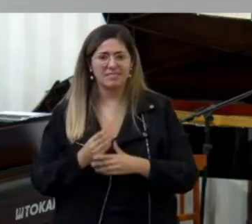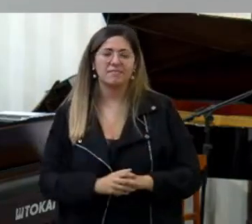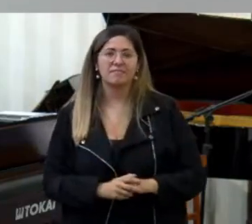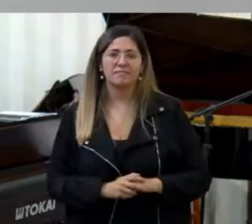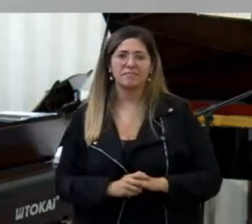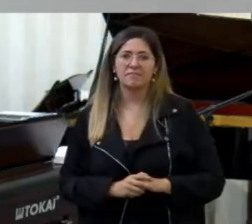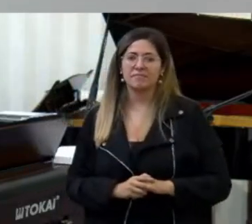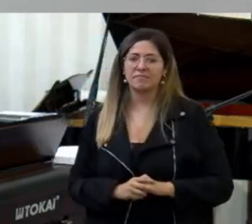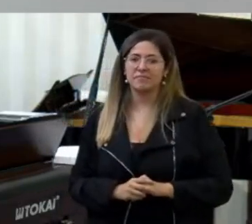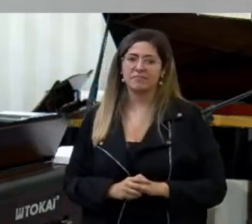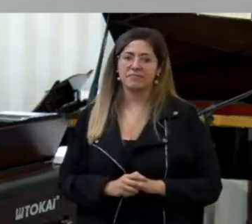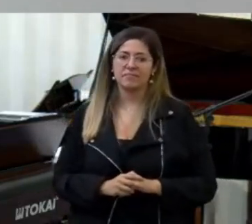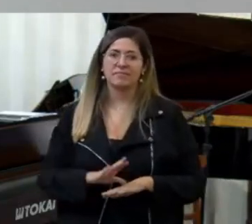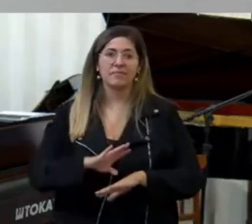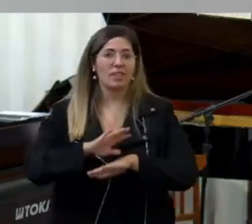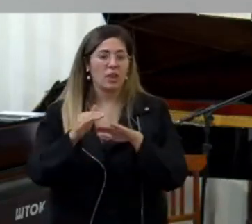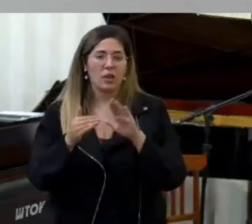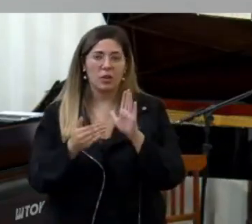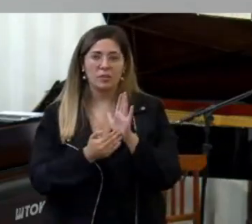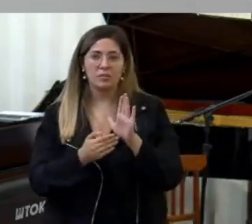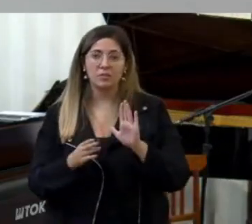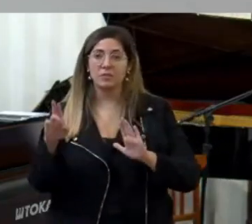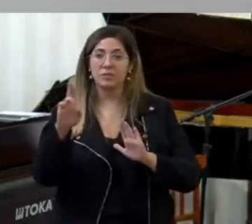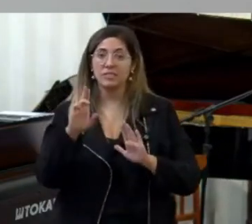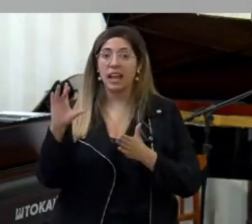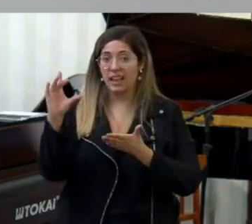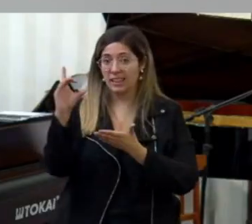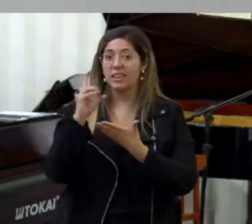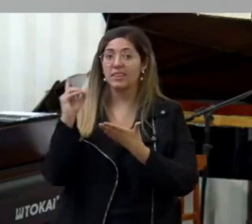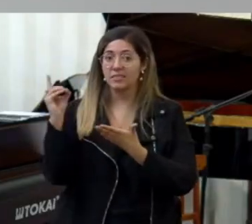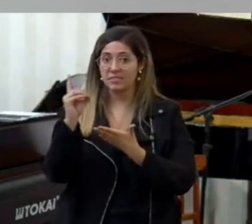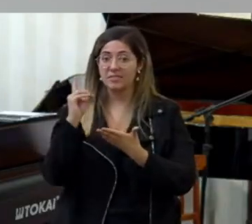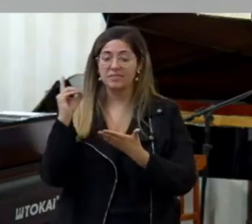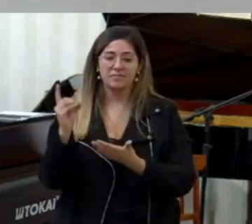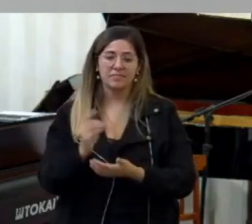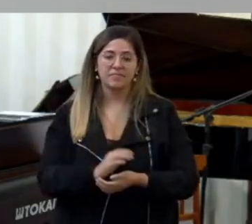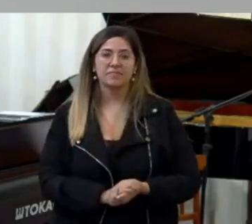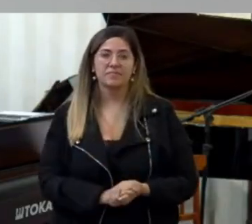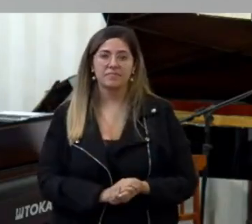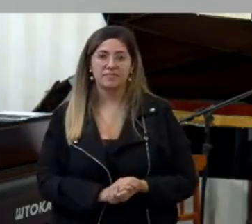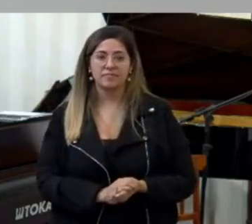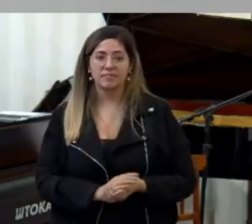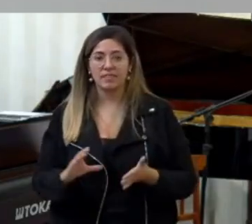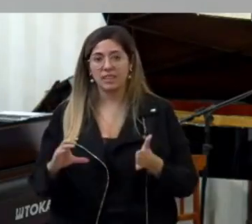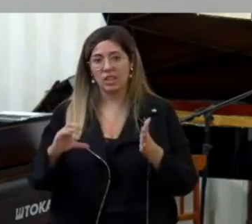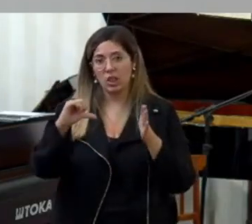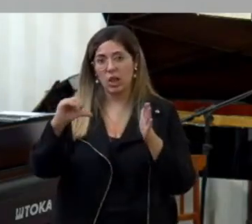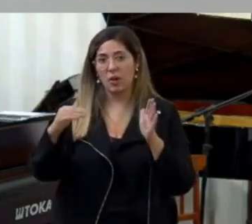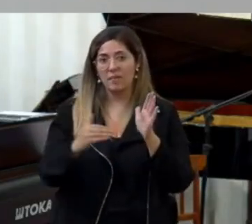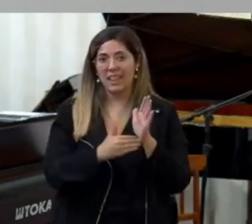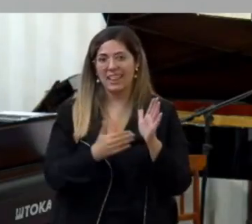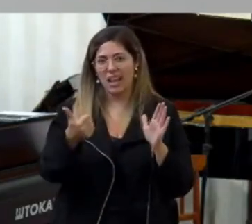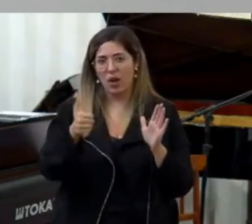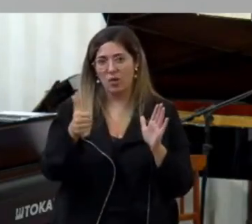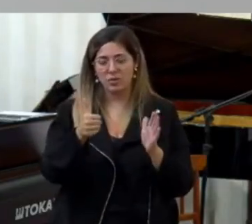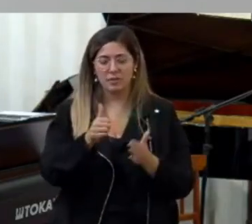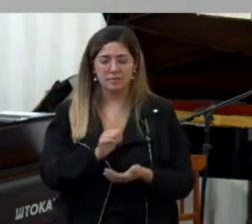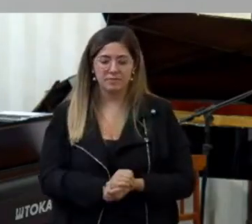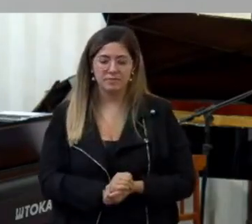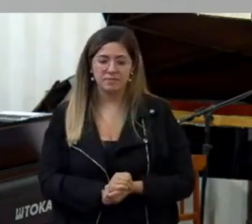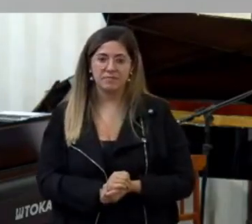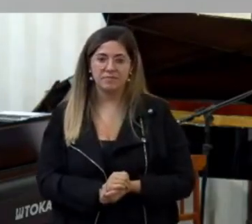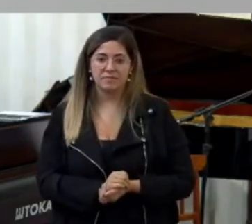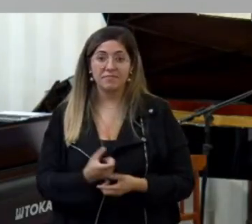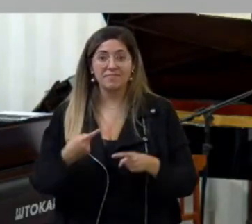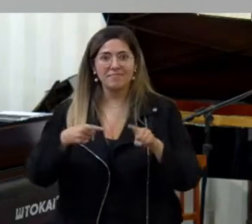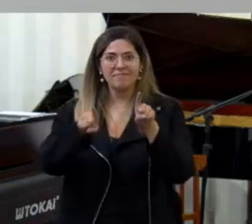passagem usado por Deus. Olha o que diz o versículo 9 até o 11: por isso o meu